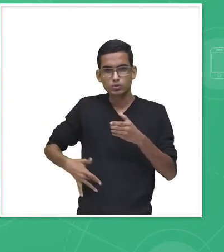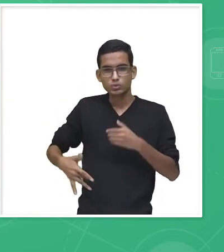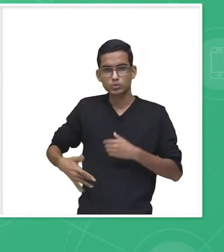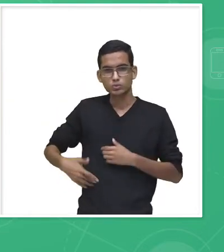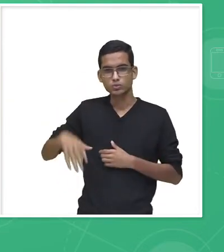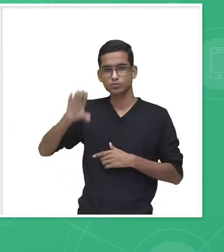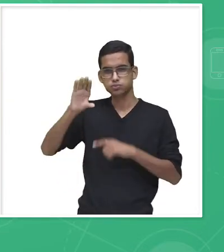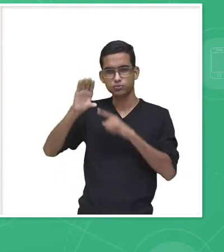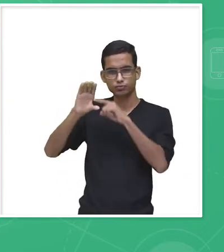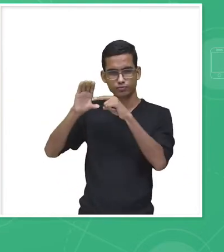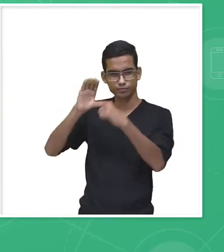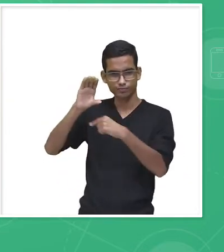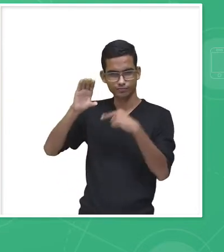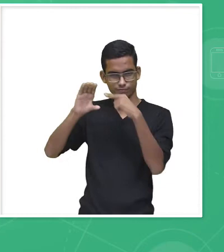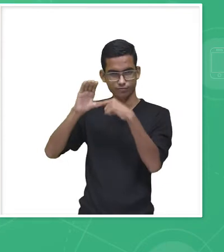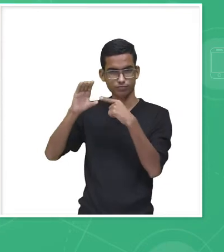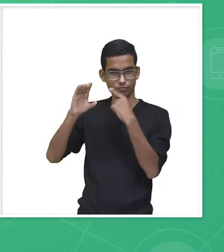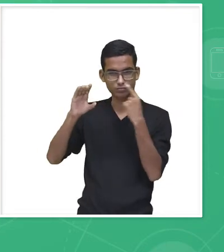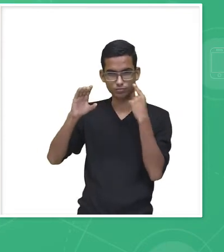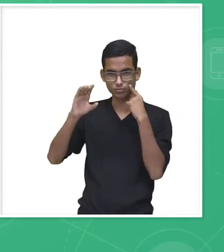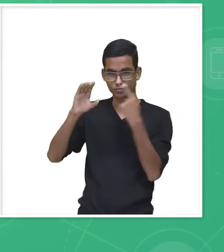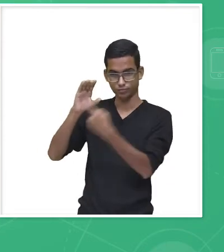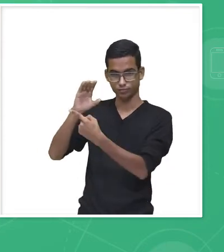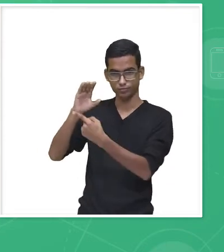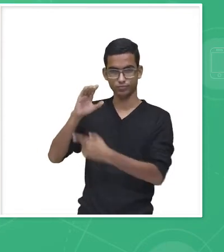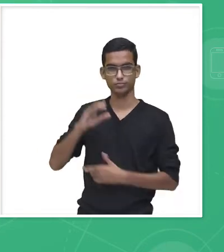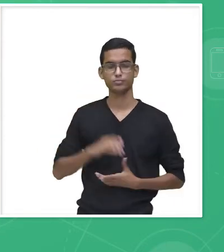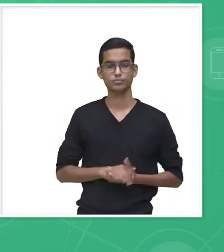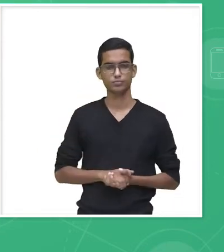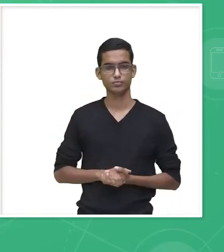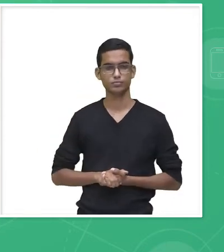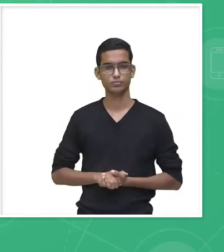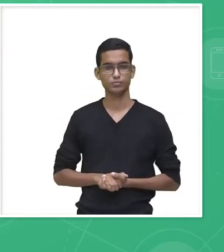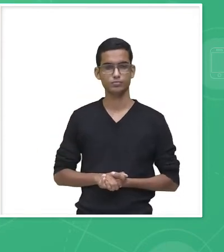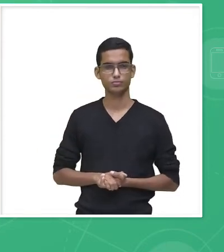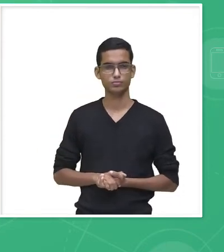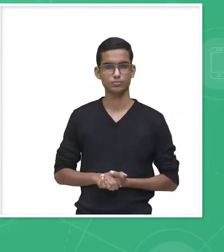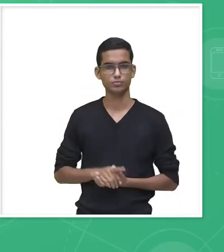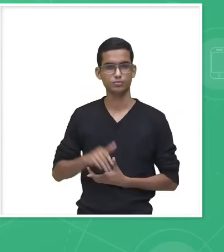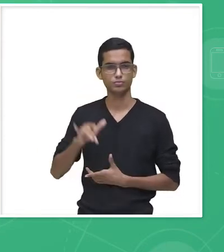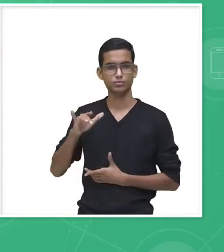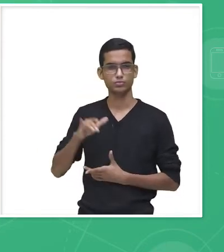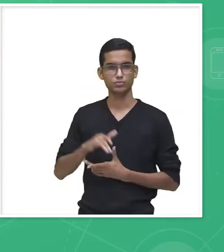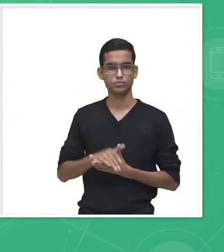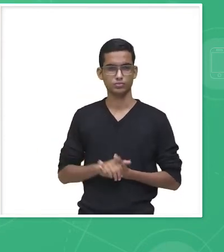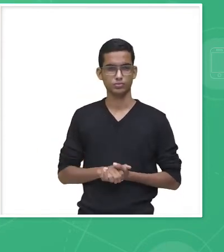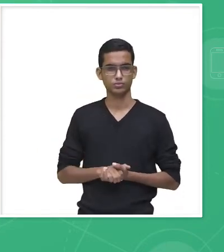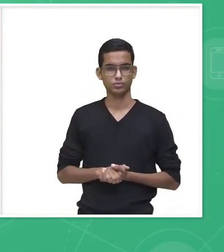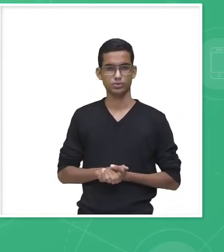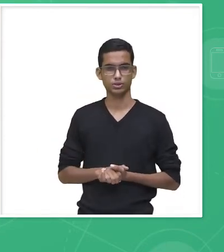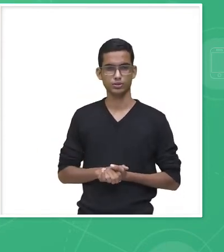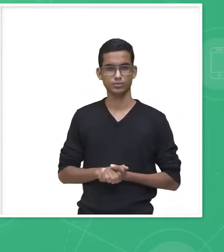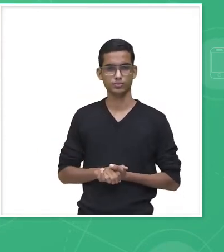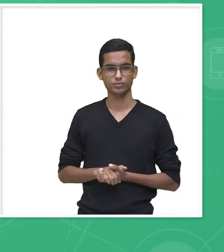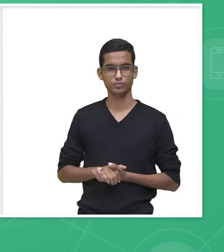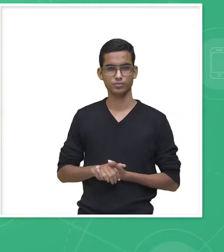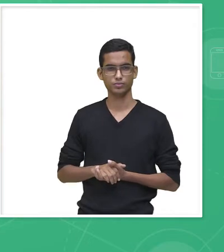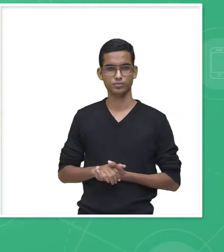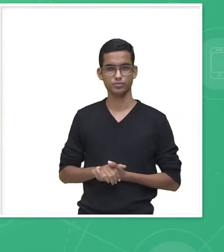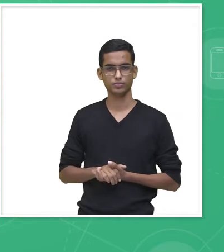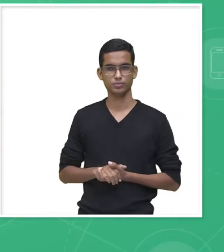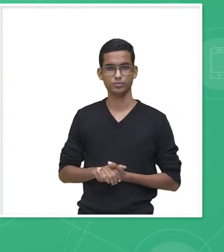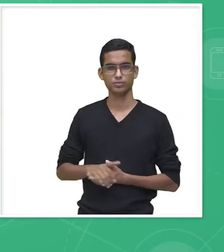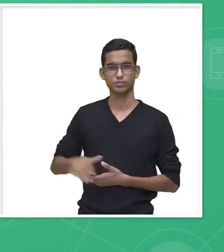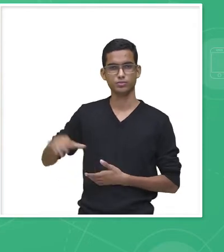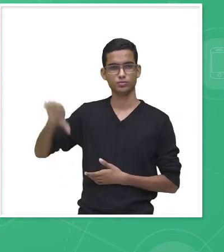o a zona cortical Tá certo na parte mais do meio a gente tem o que chamamos de zona medular que é formado